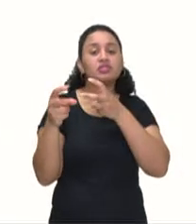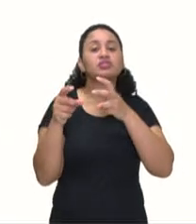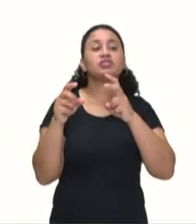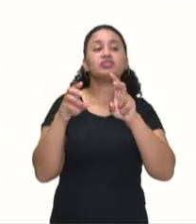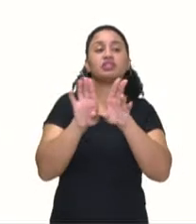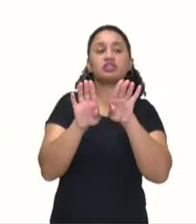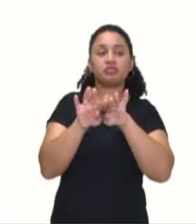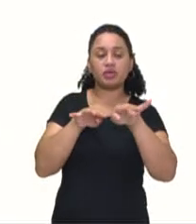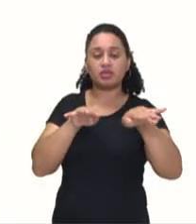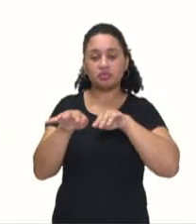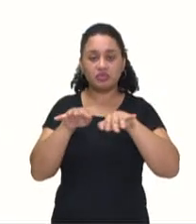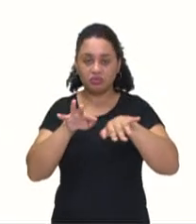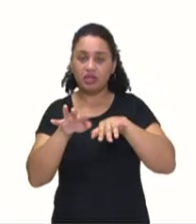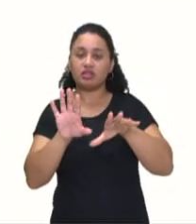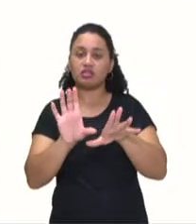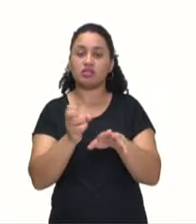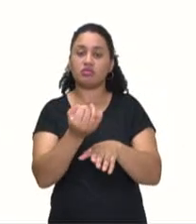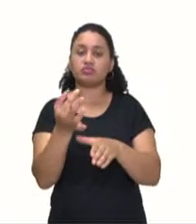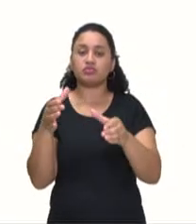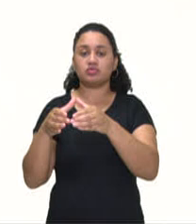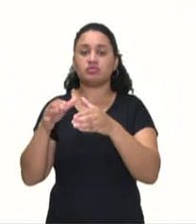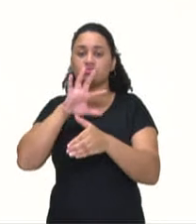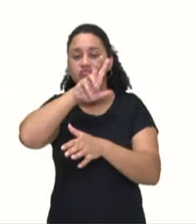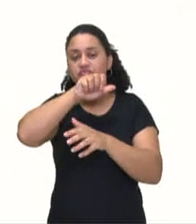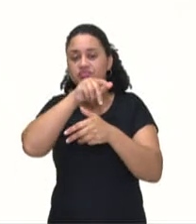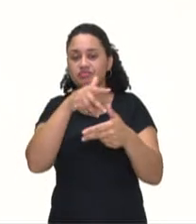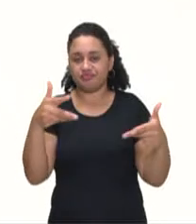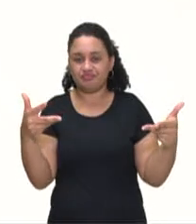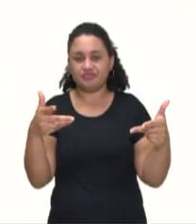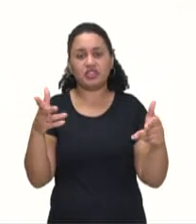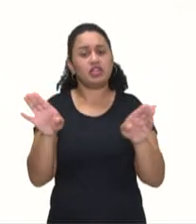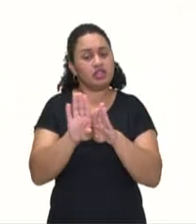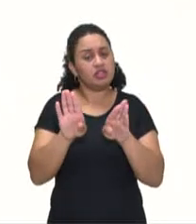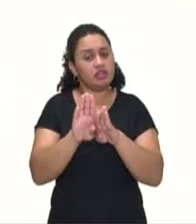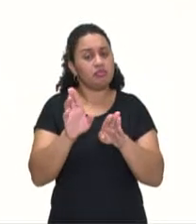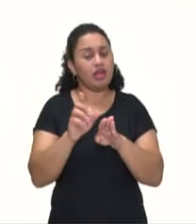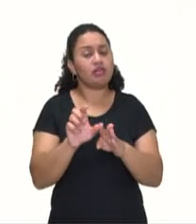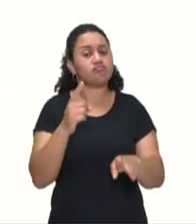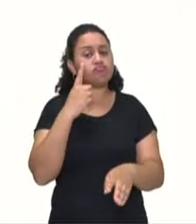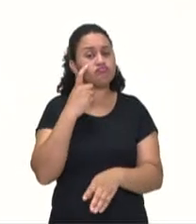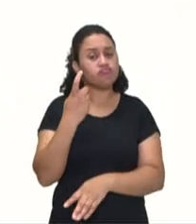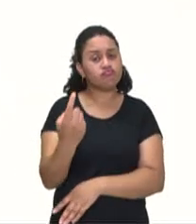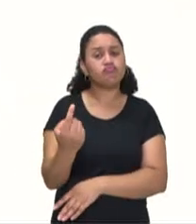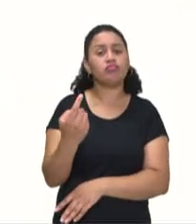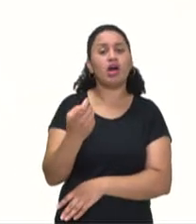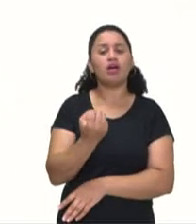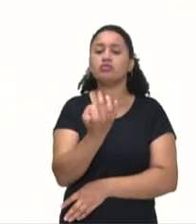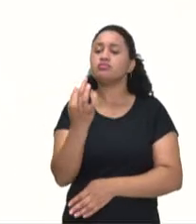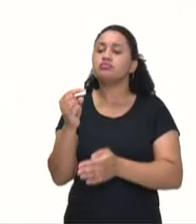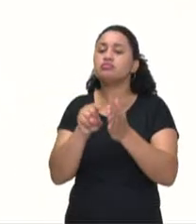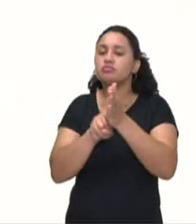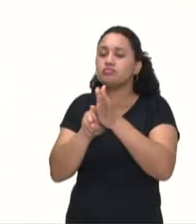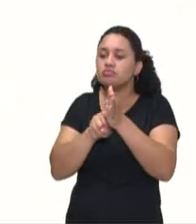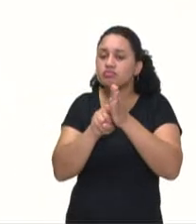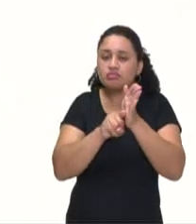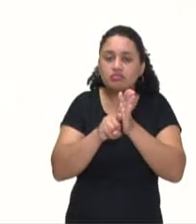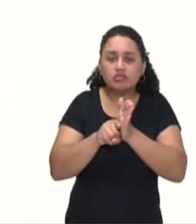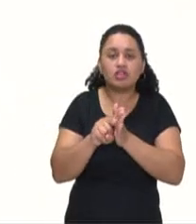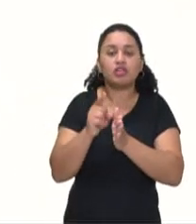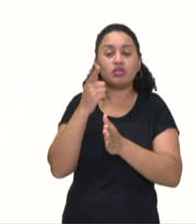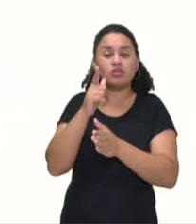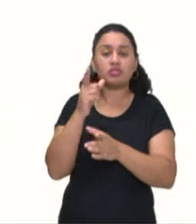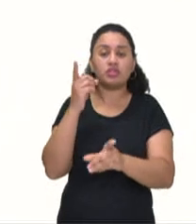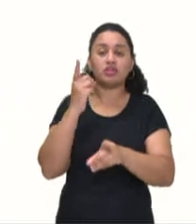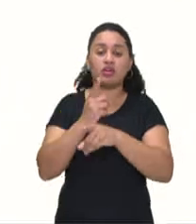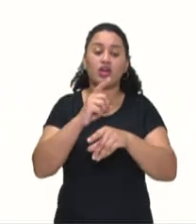movimento dos grupos animais, que também impressionam, né, impressionar os pesquisadores que descobriram essa